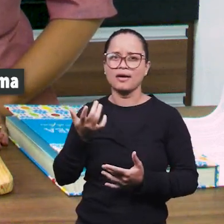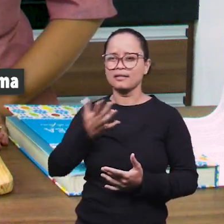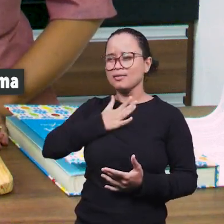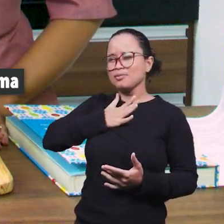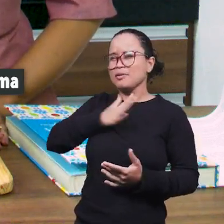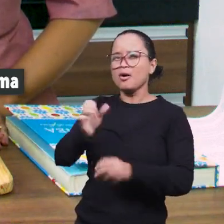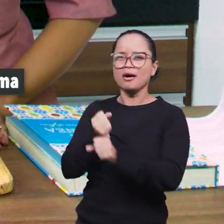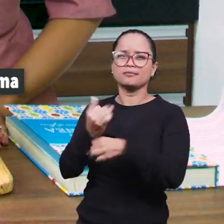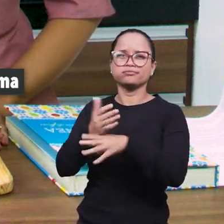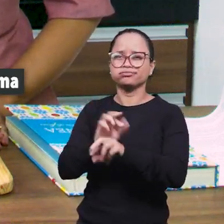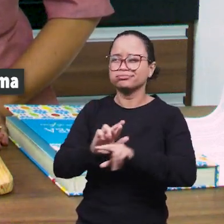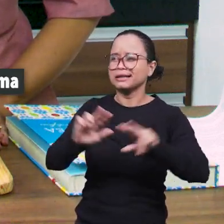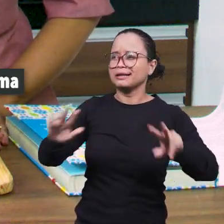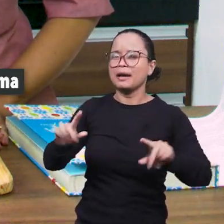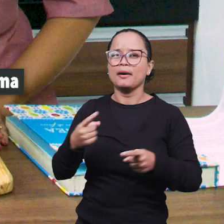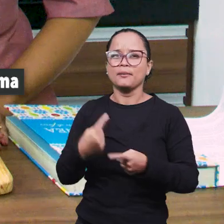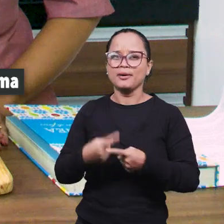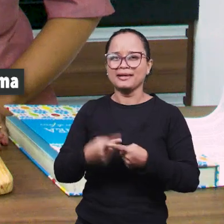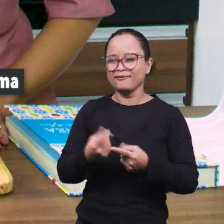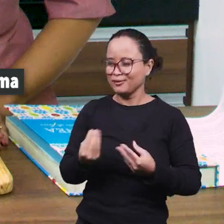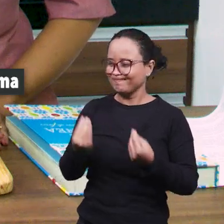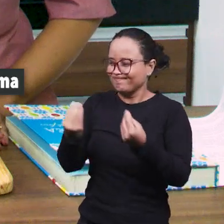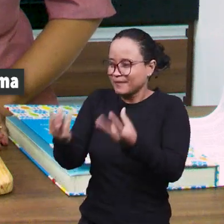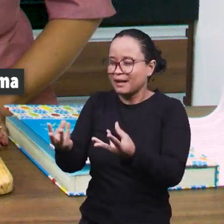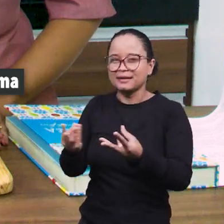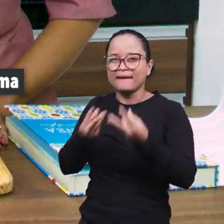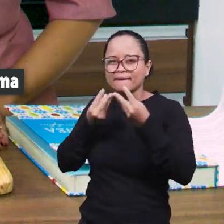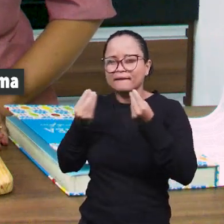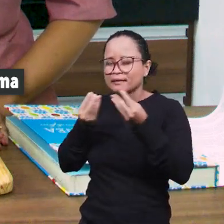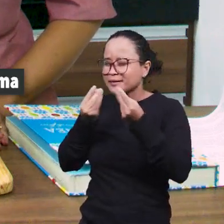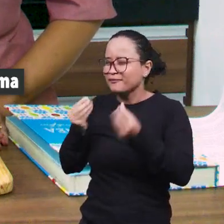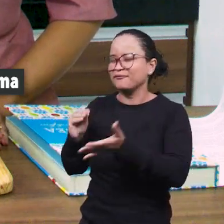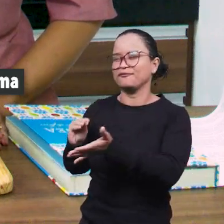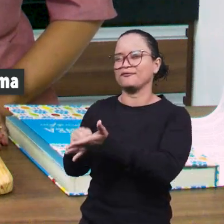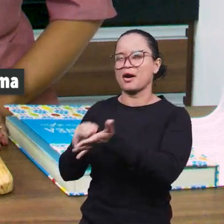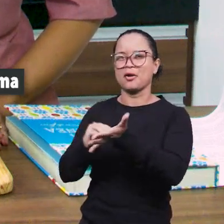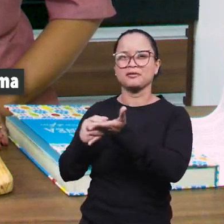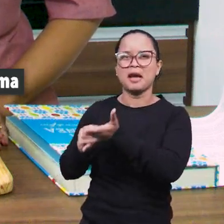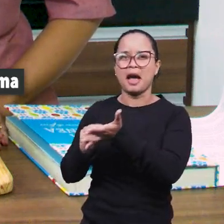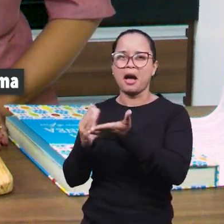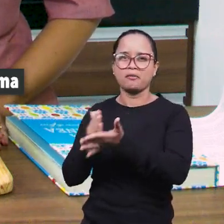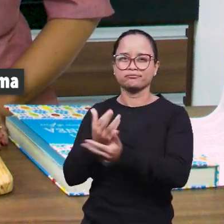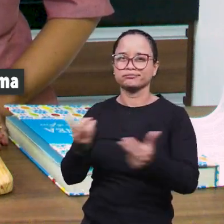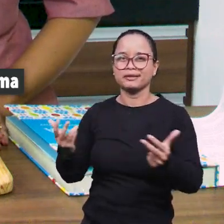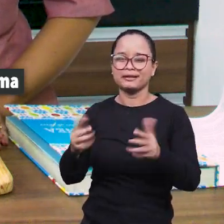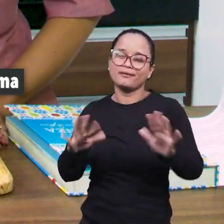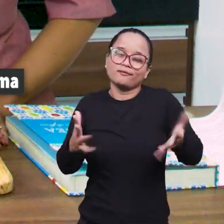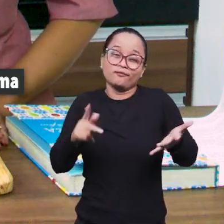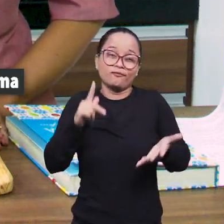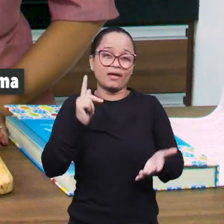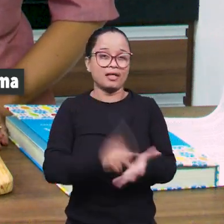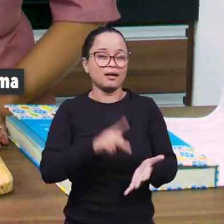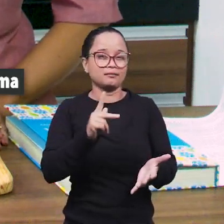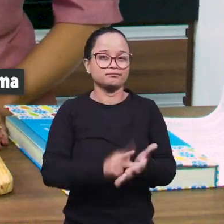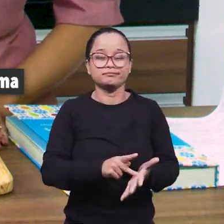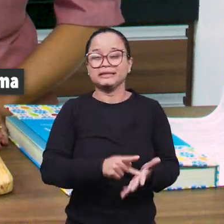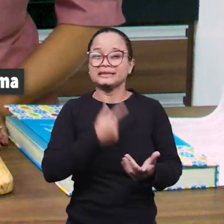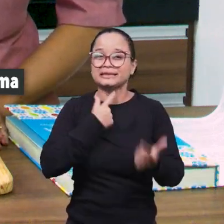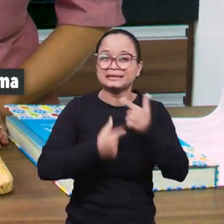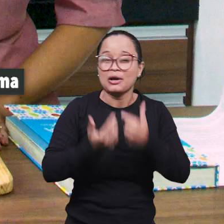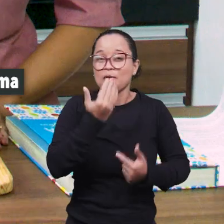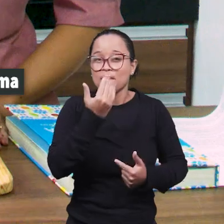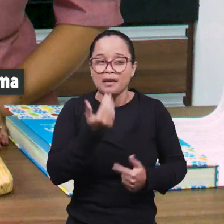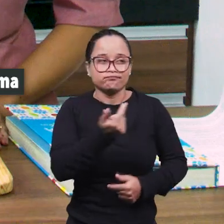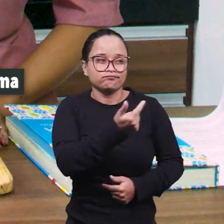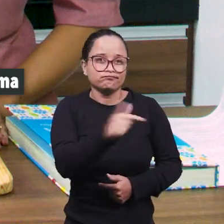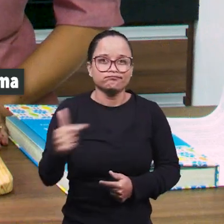a você um legume sem graça, sabe? Sem sabor. E aí, realmente, não dá tanta vontade de comer, Eu acho